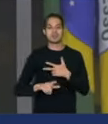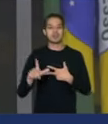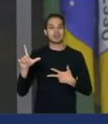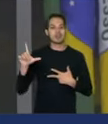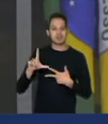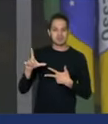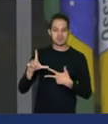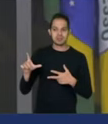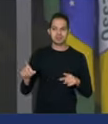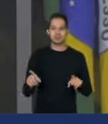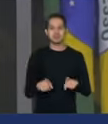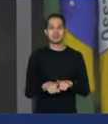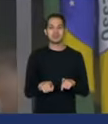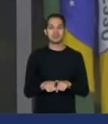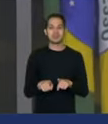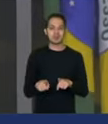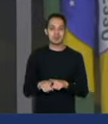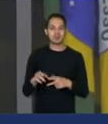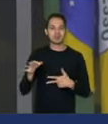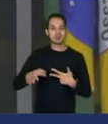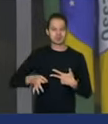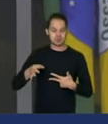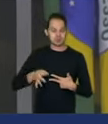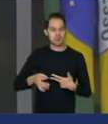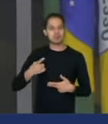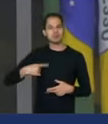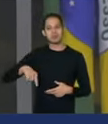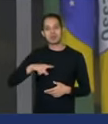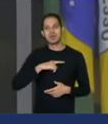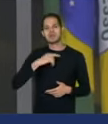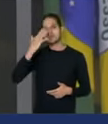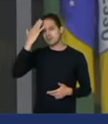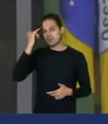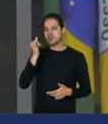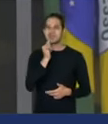concretamente aplicada pelo Judiciário. E nós temos exemplos no mundo